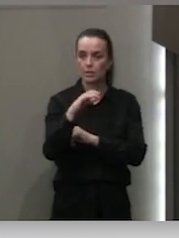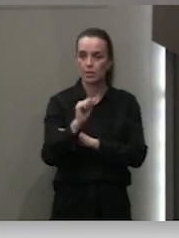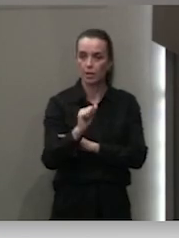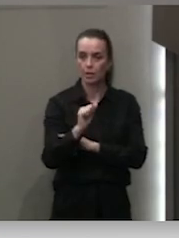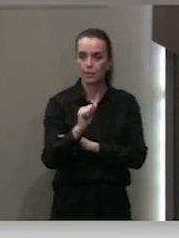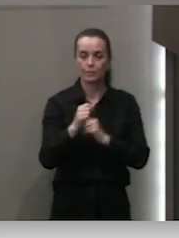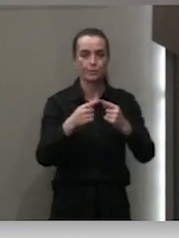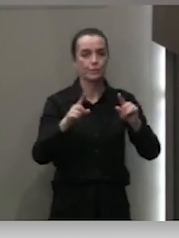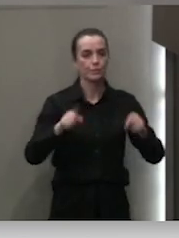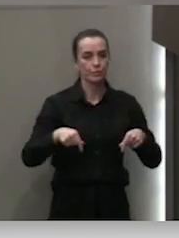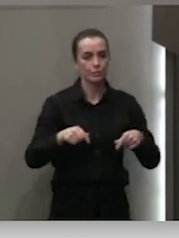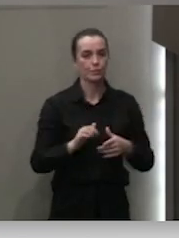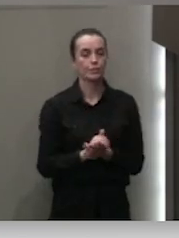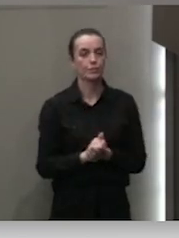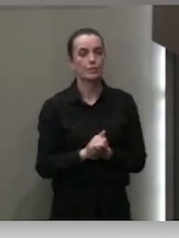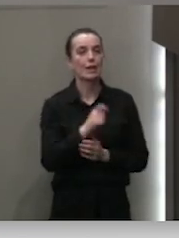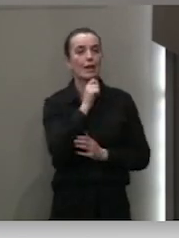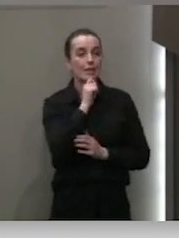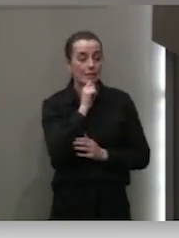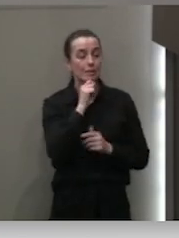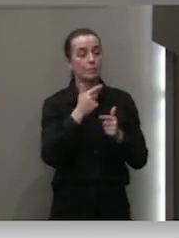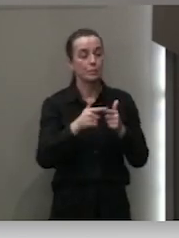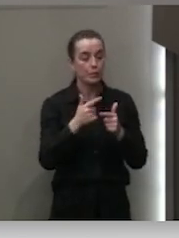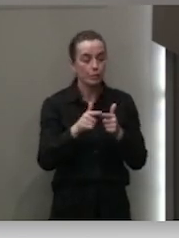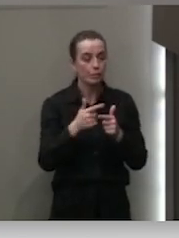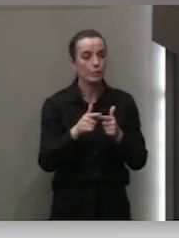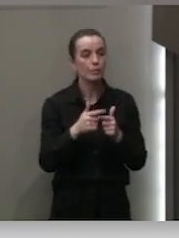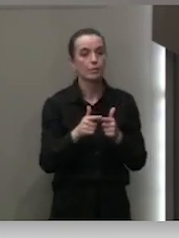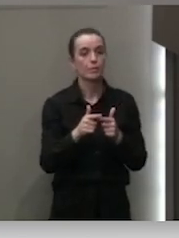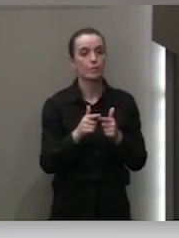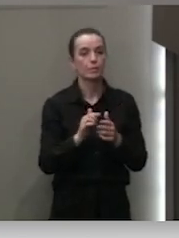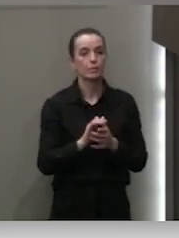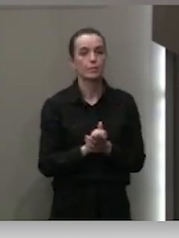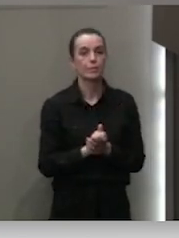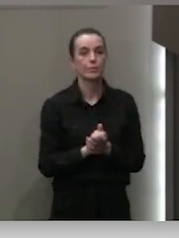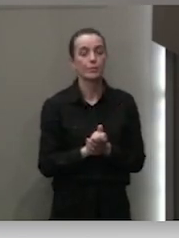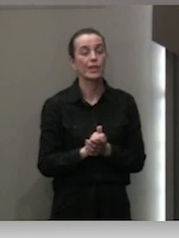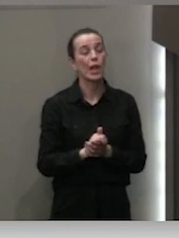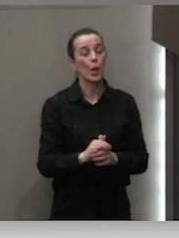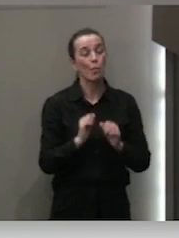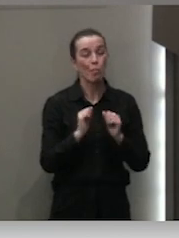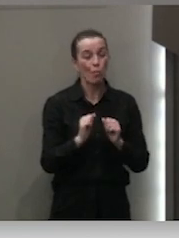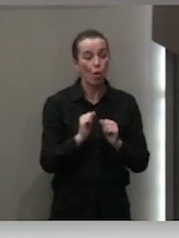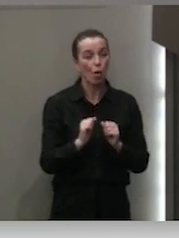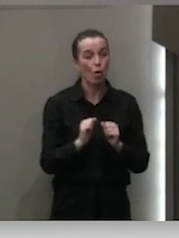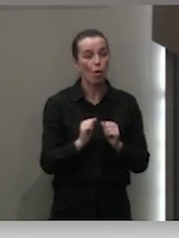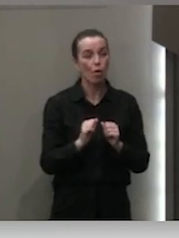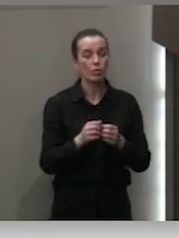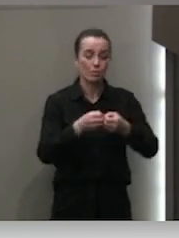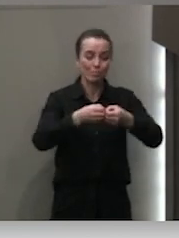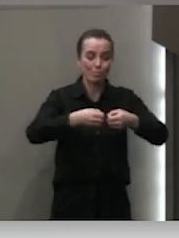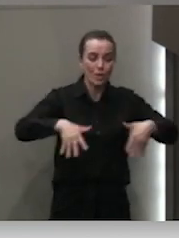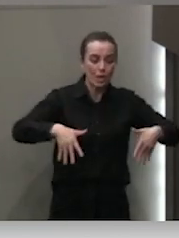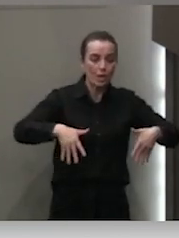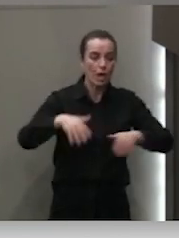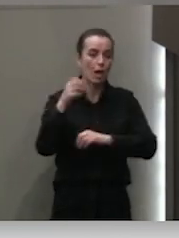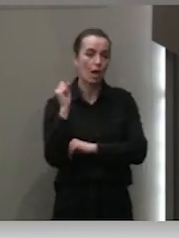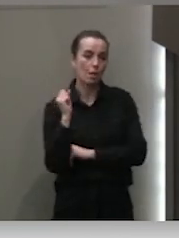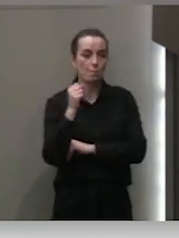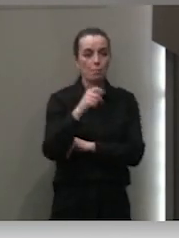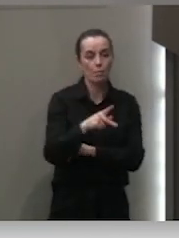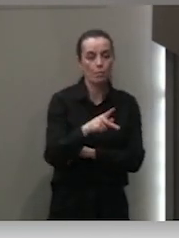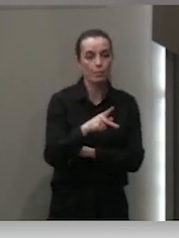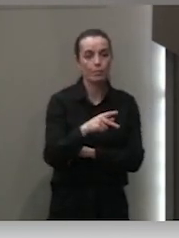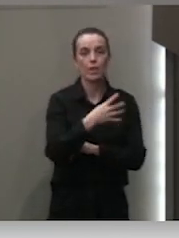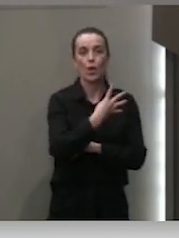volume está com problemas de viabilidade podendo comprometer a aposentadoria